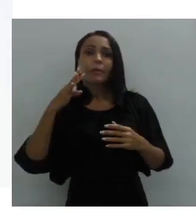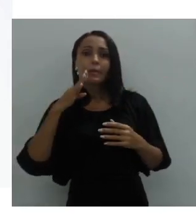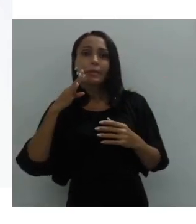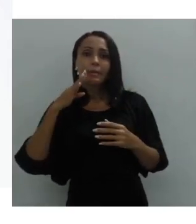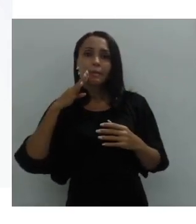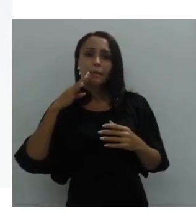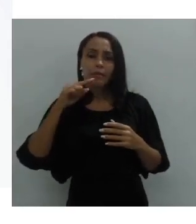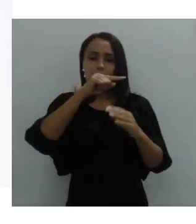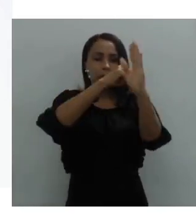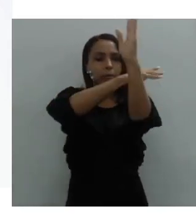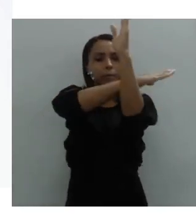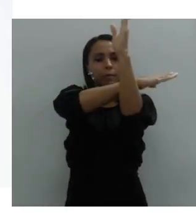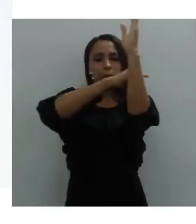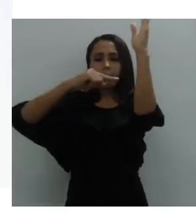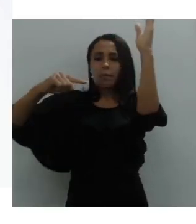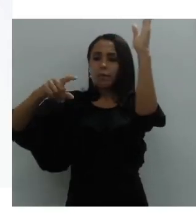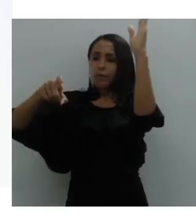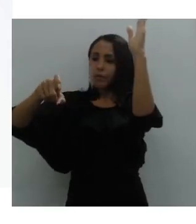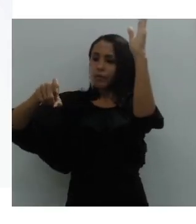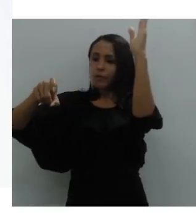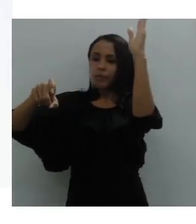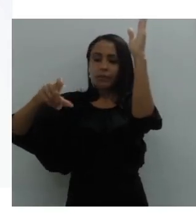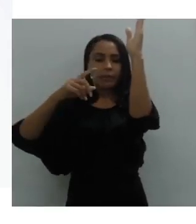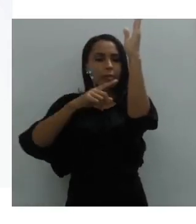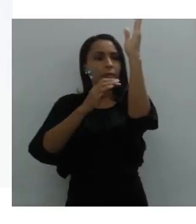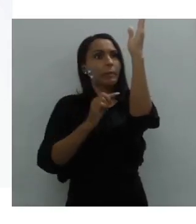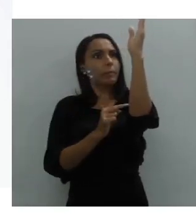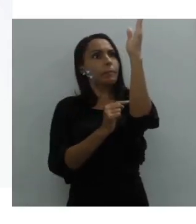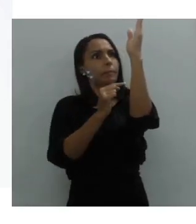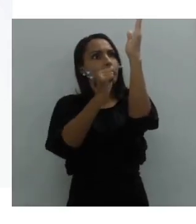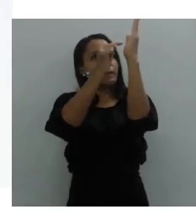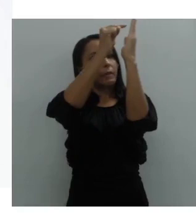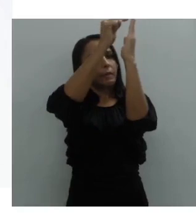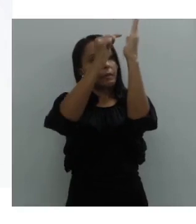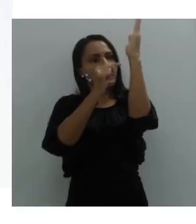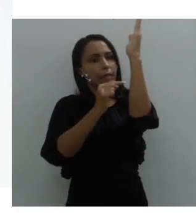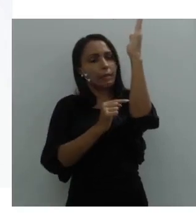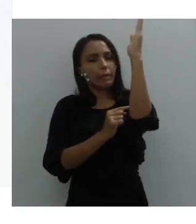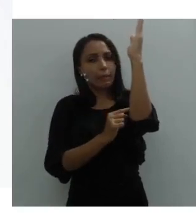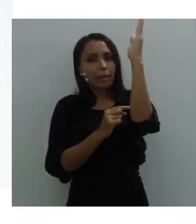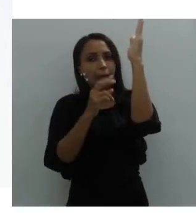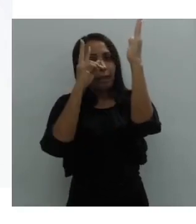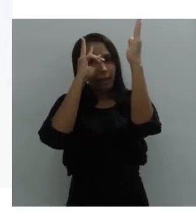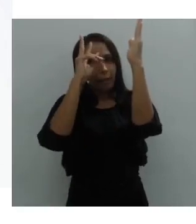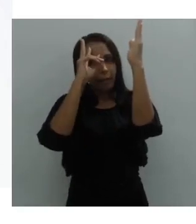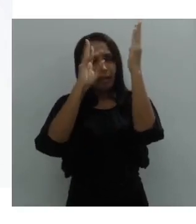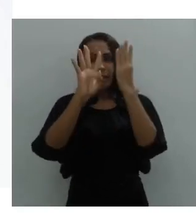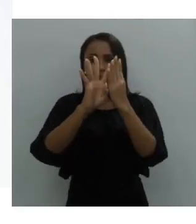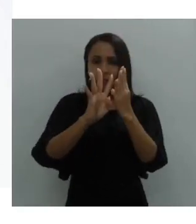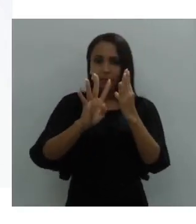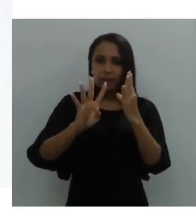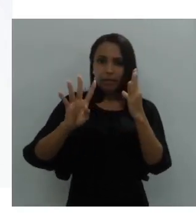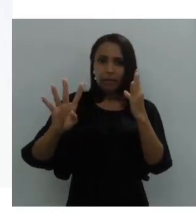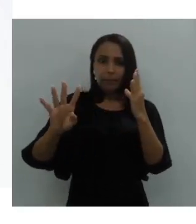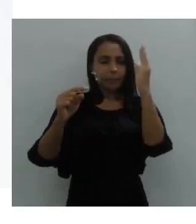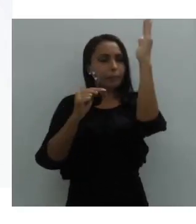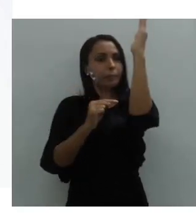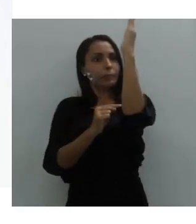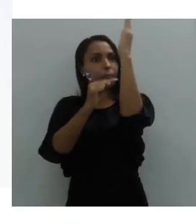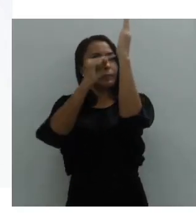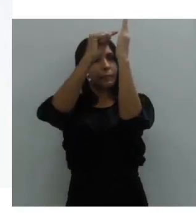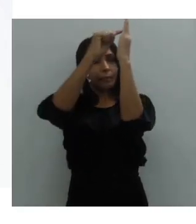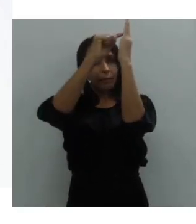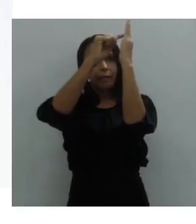eixo X. No eixo da vertical, que só é você lembrar de fila, lembrar de ordem, então esse eixo se